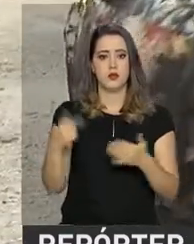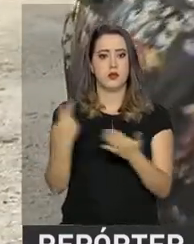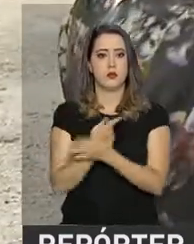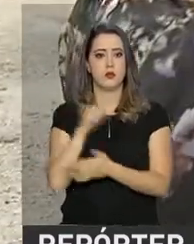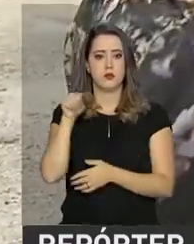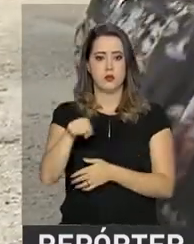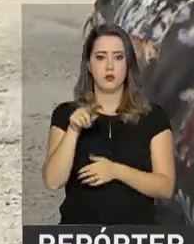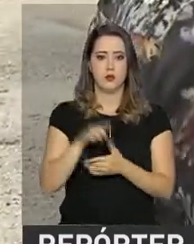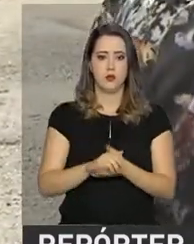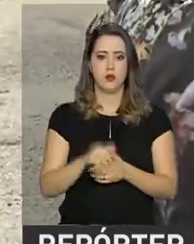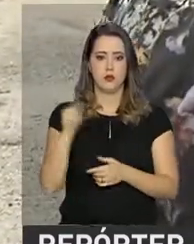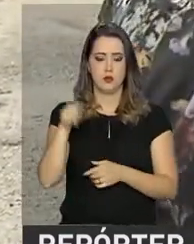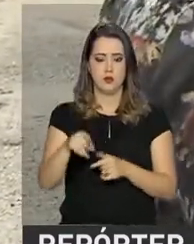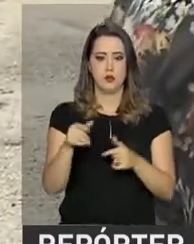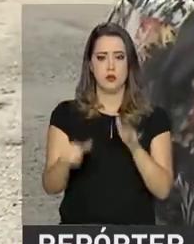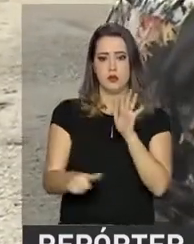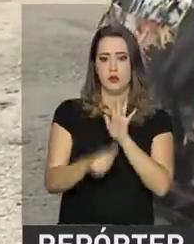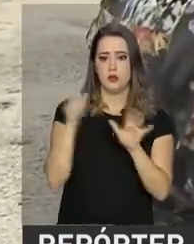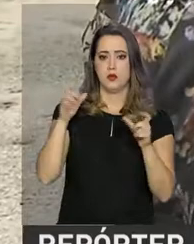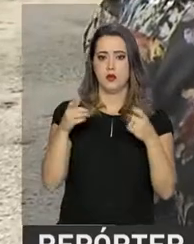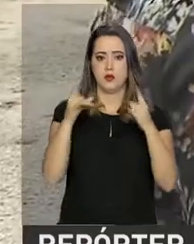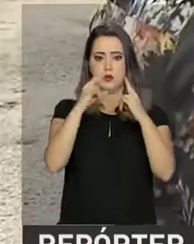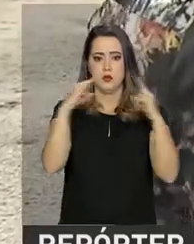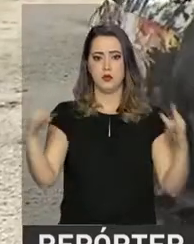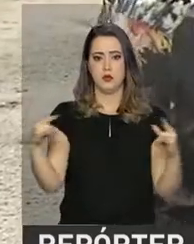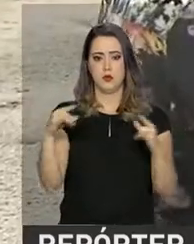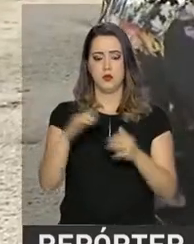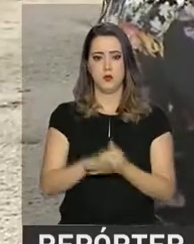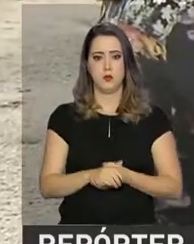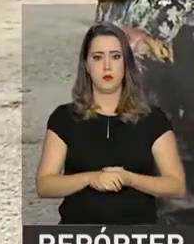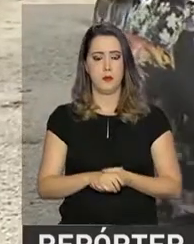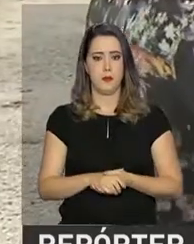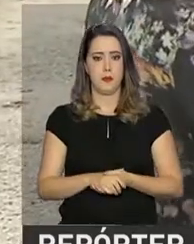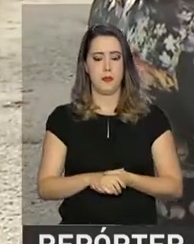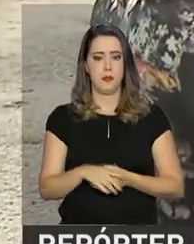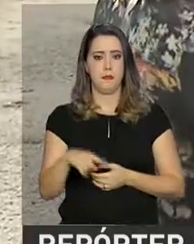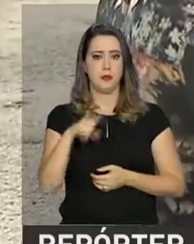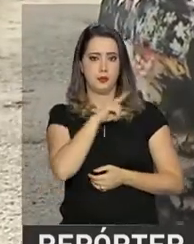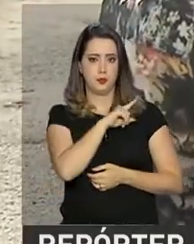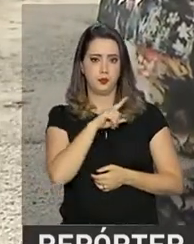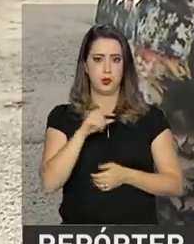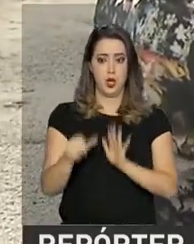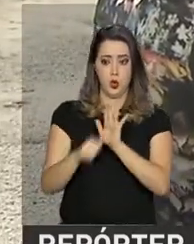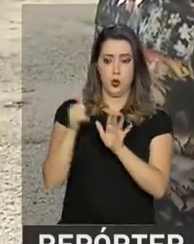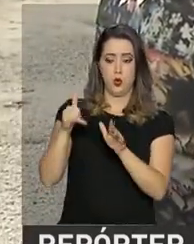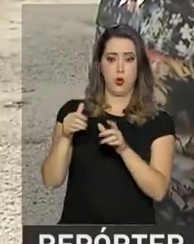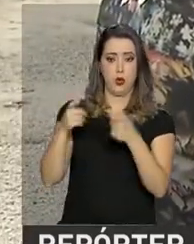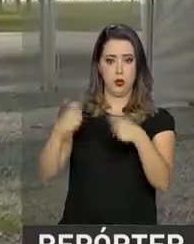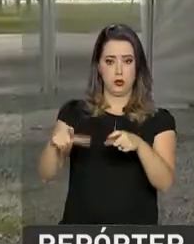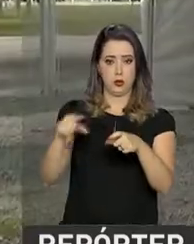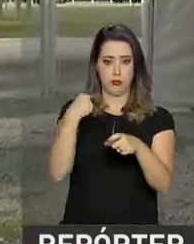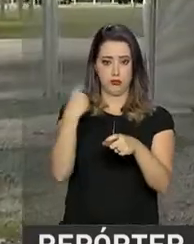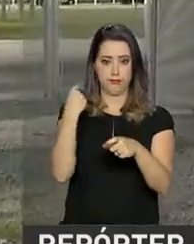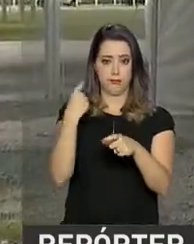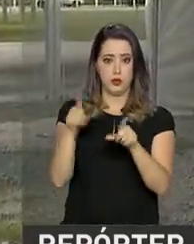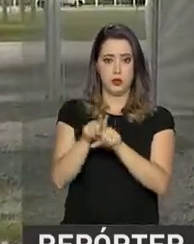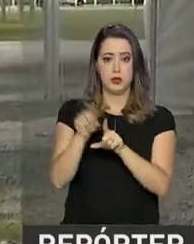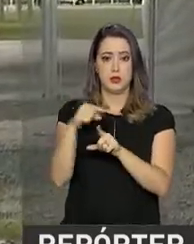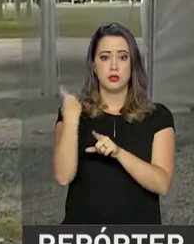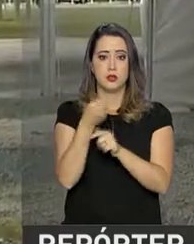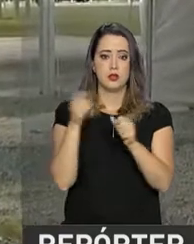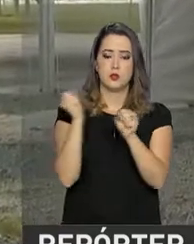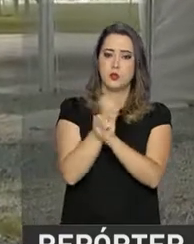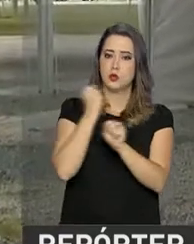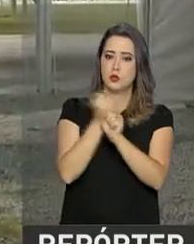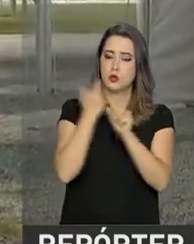funcionar que na 1ª brigada de infantaria da selva então aqui na nossa sede da 1ª brigada de infantaria de selva nós estamos construindo uma área